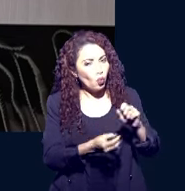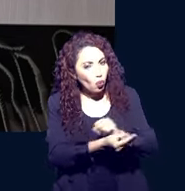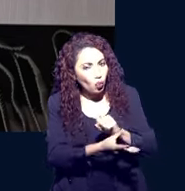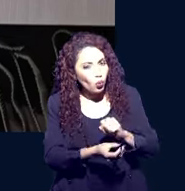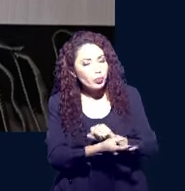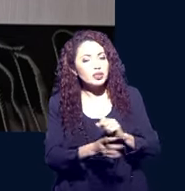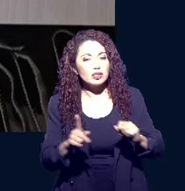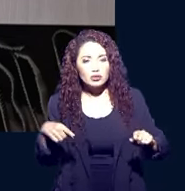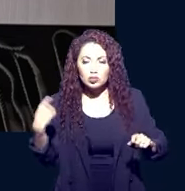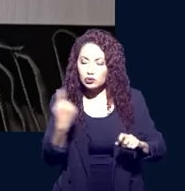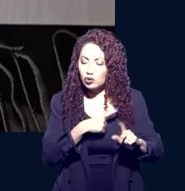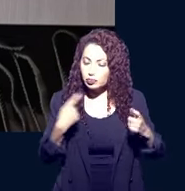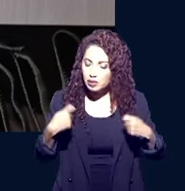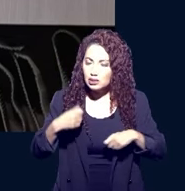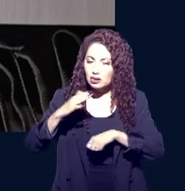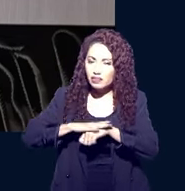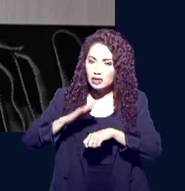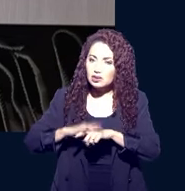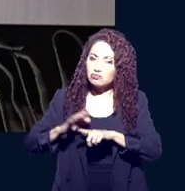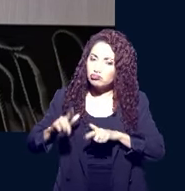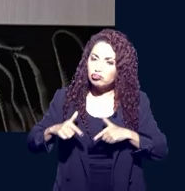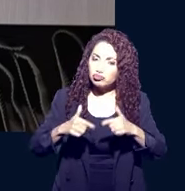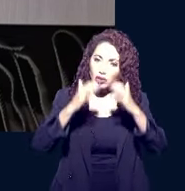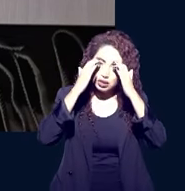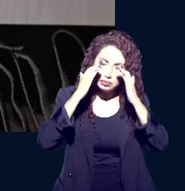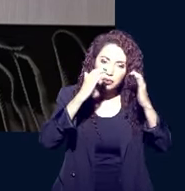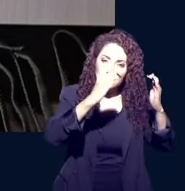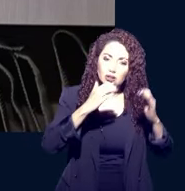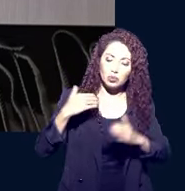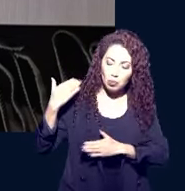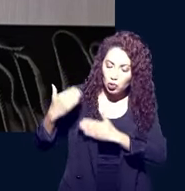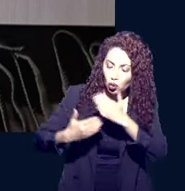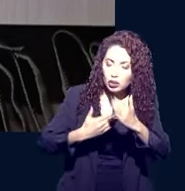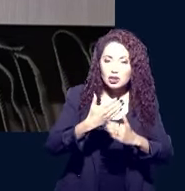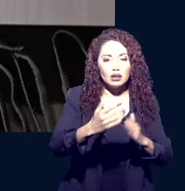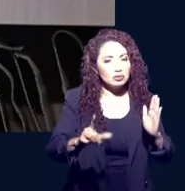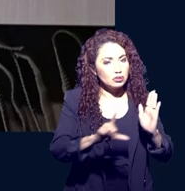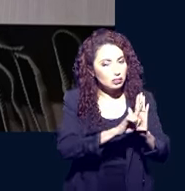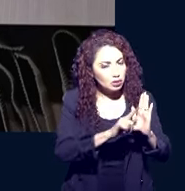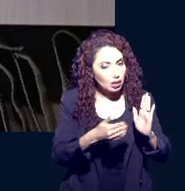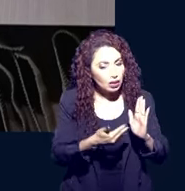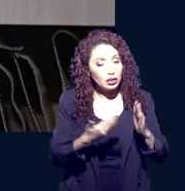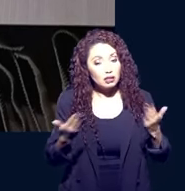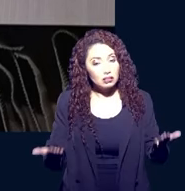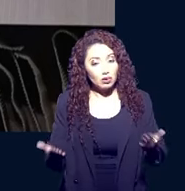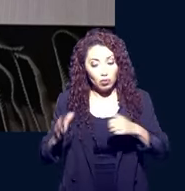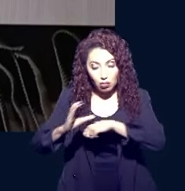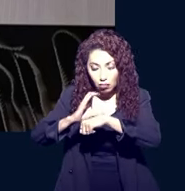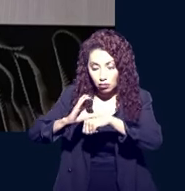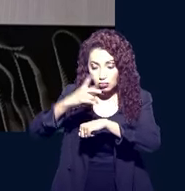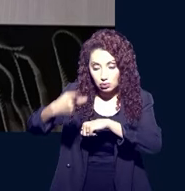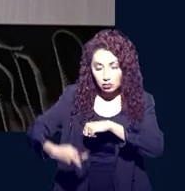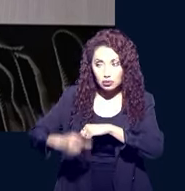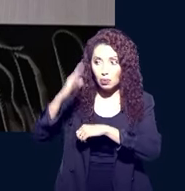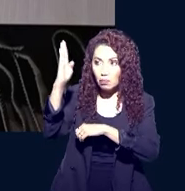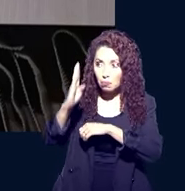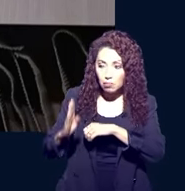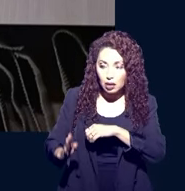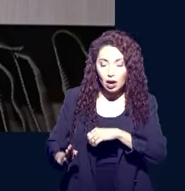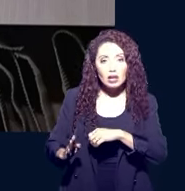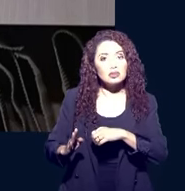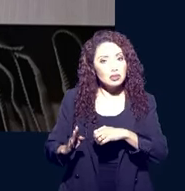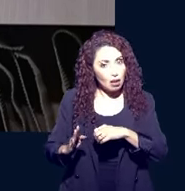respeitando o devido processo legal e a Constituição Brasileira oferece essa agenda